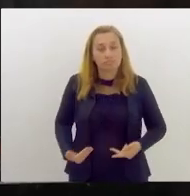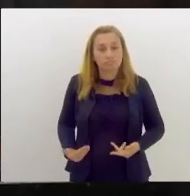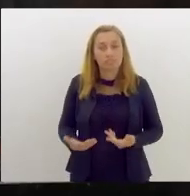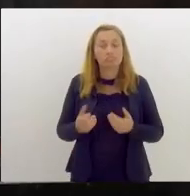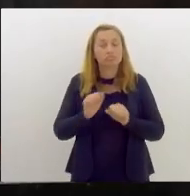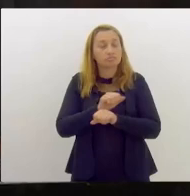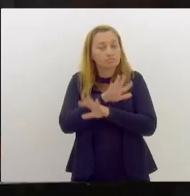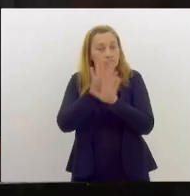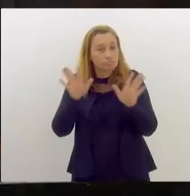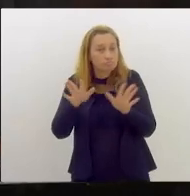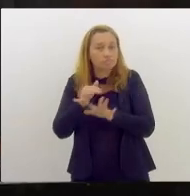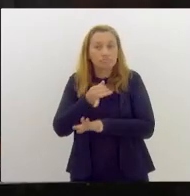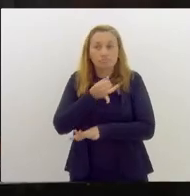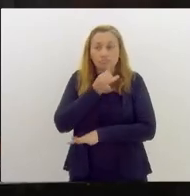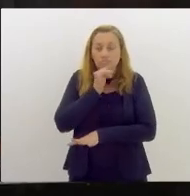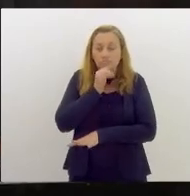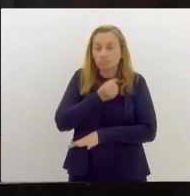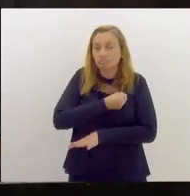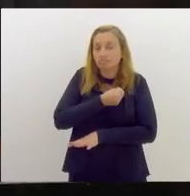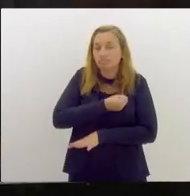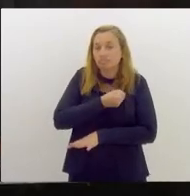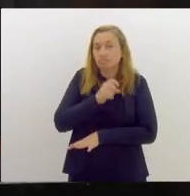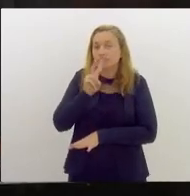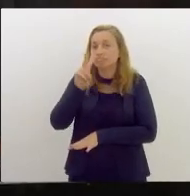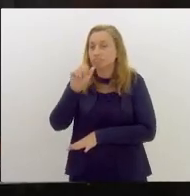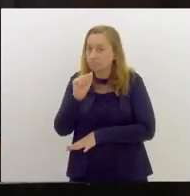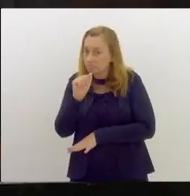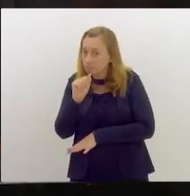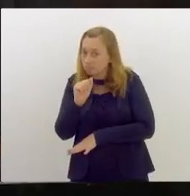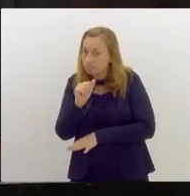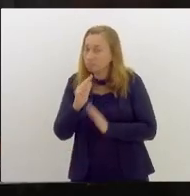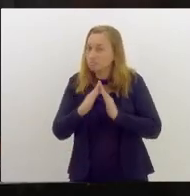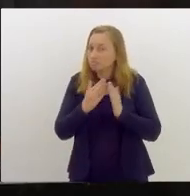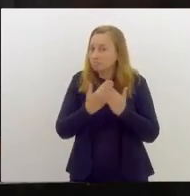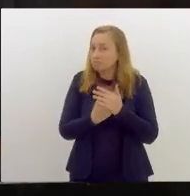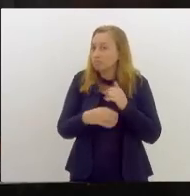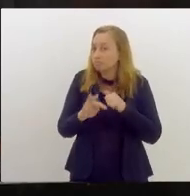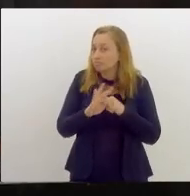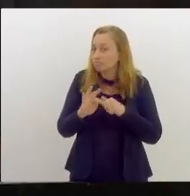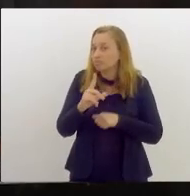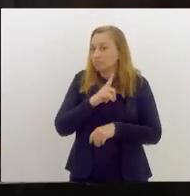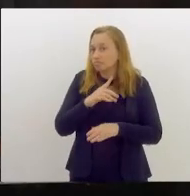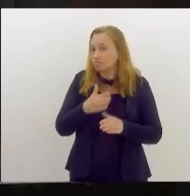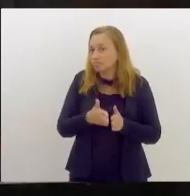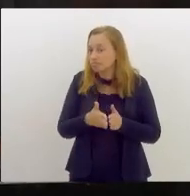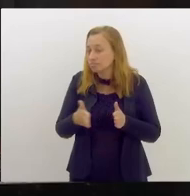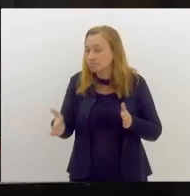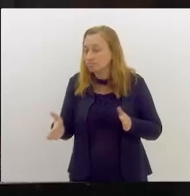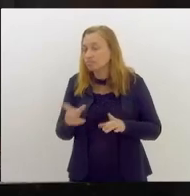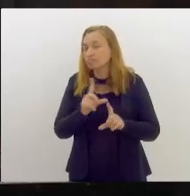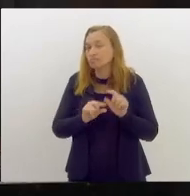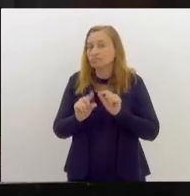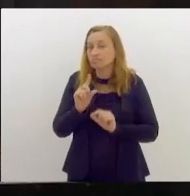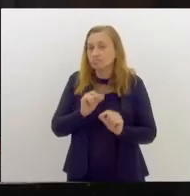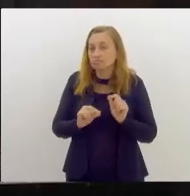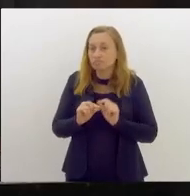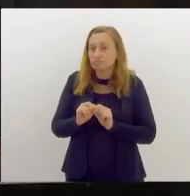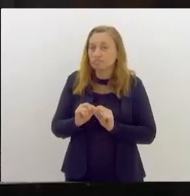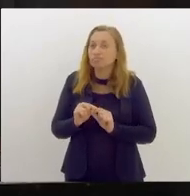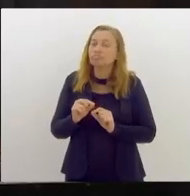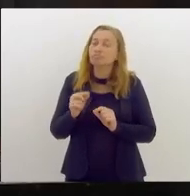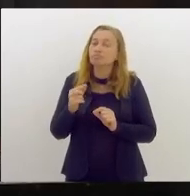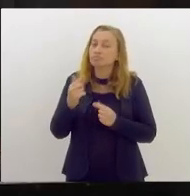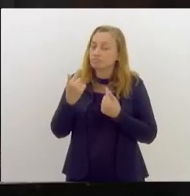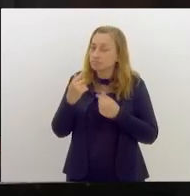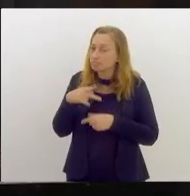mais transparência por exemplo ao número de vagas que a Faetec abre para esse processo seletivo simplificado e questionar